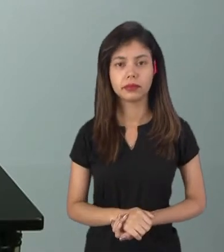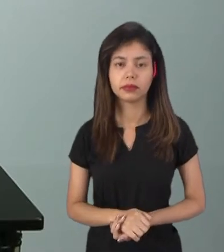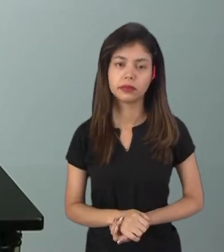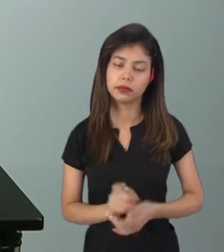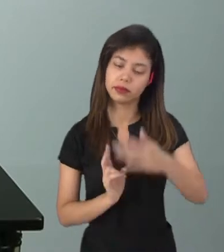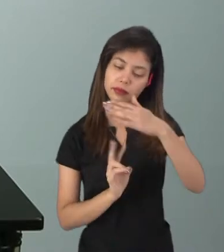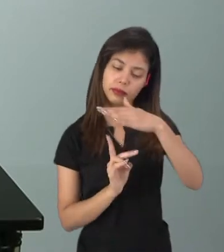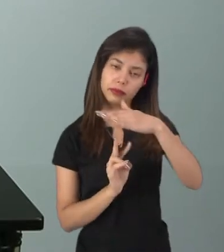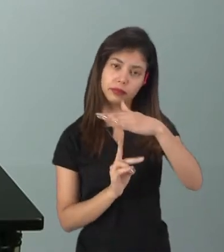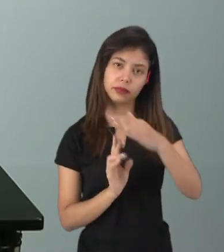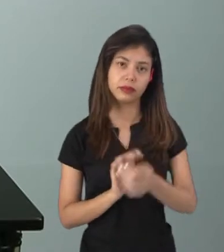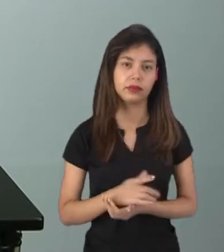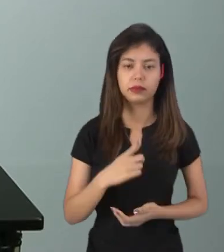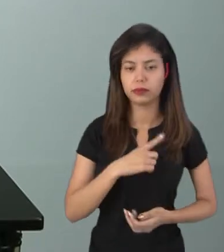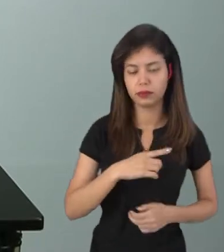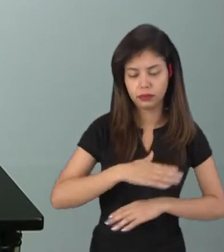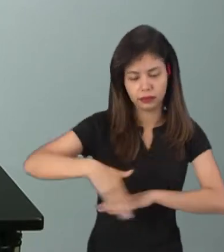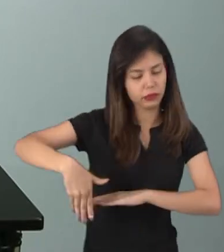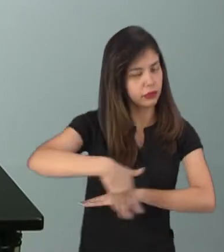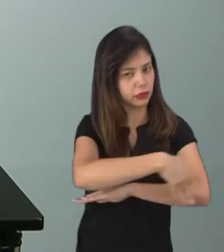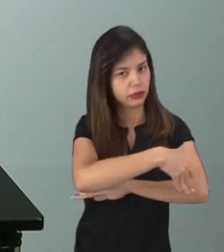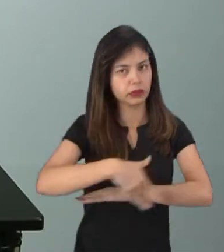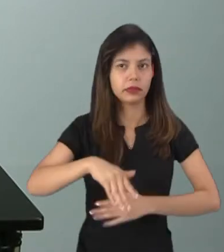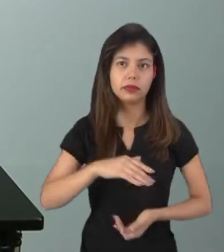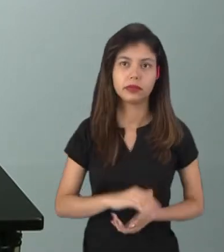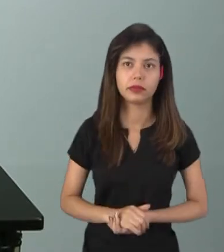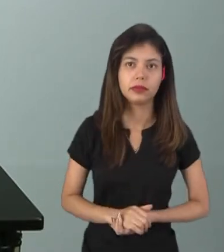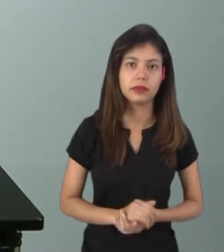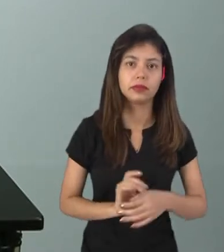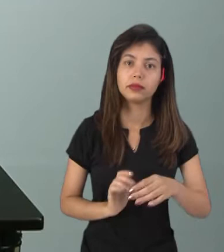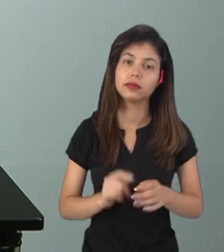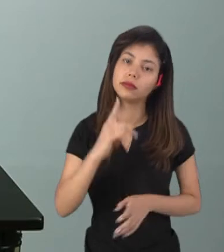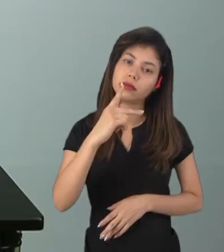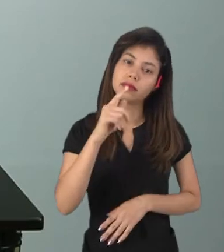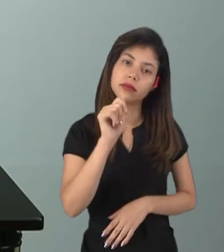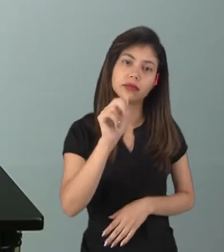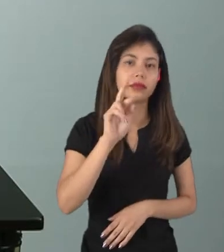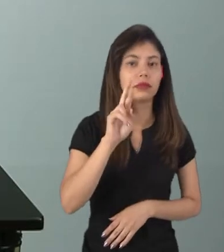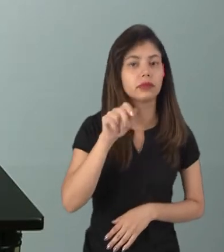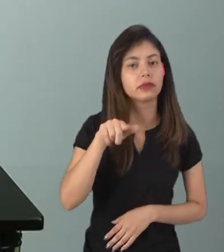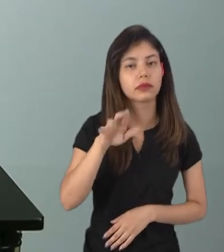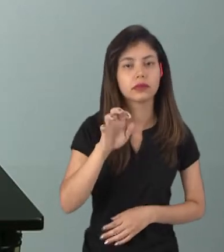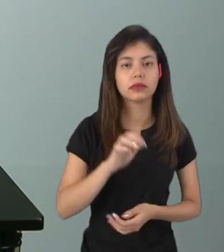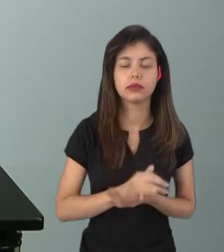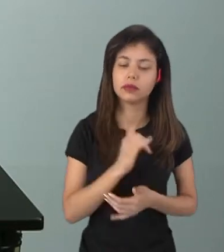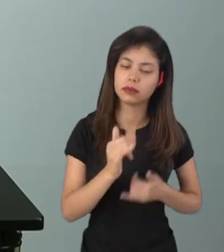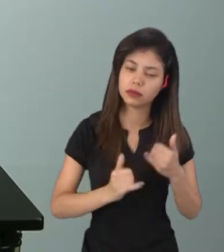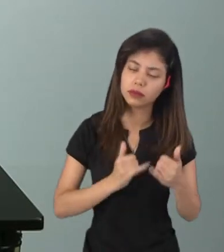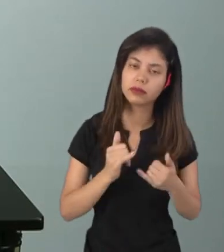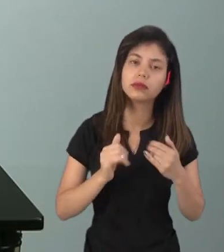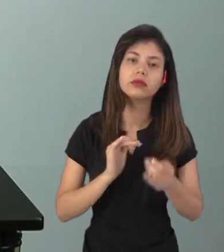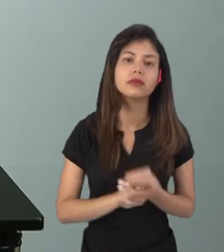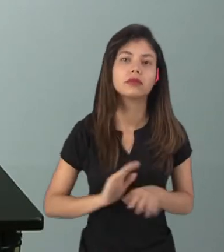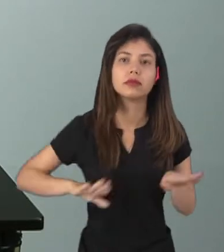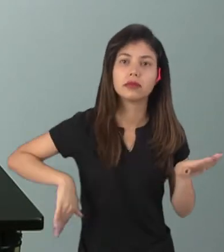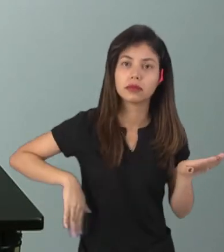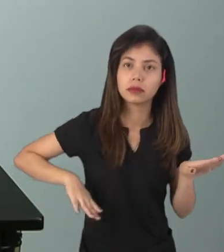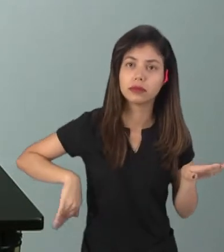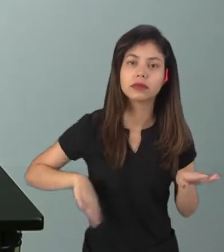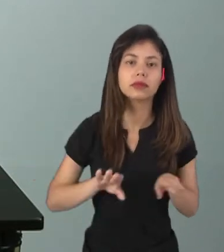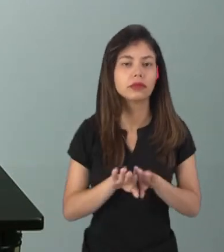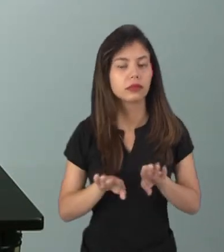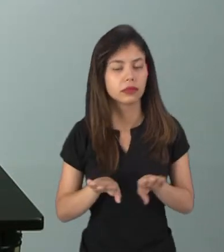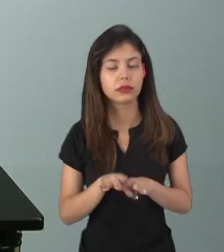só praças? Não, tem as ruas, né, os parques, avenidas, praias, né,